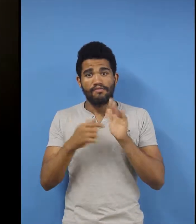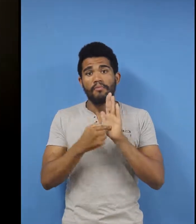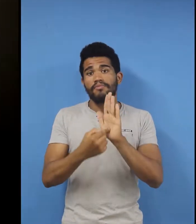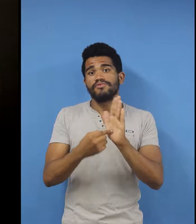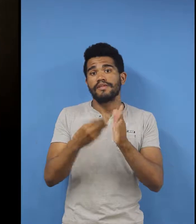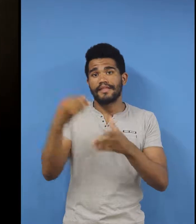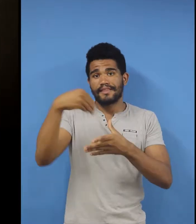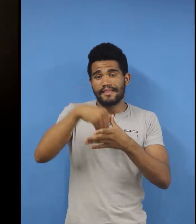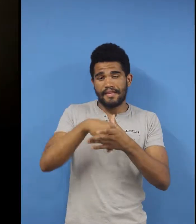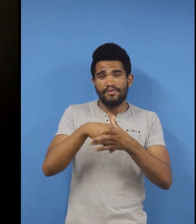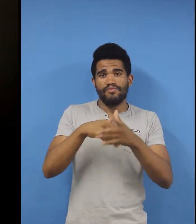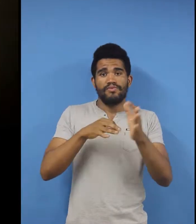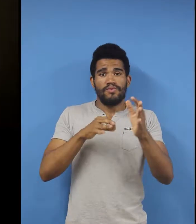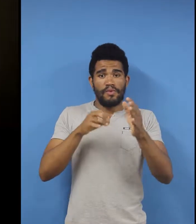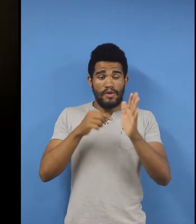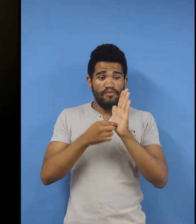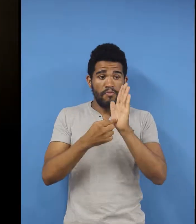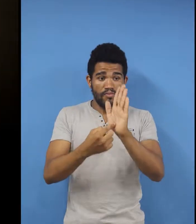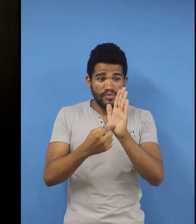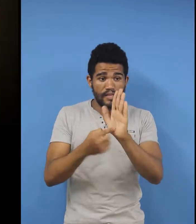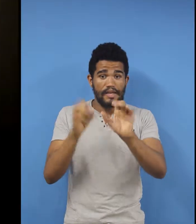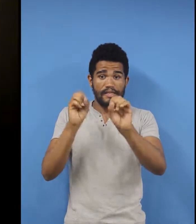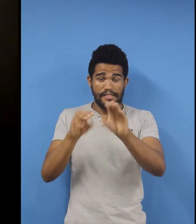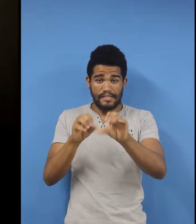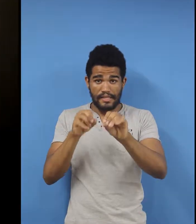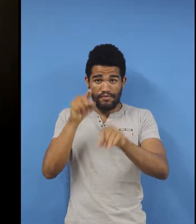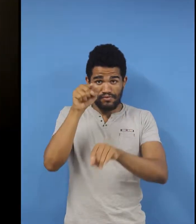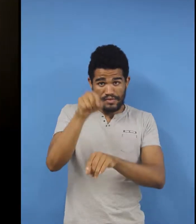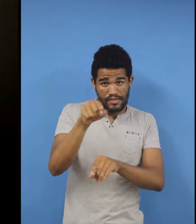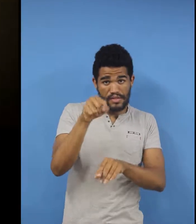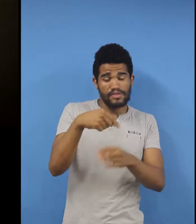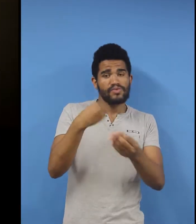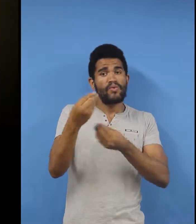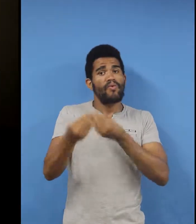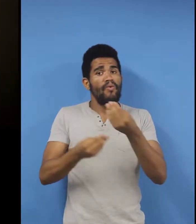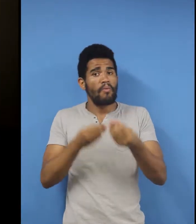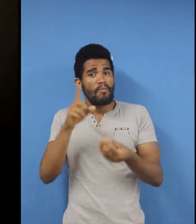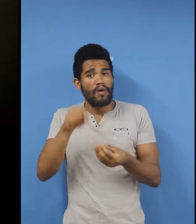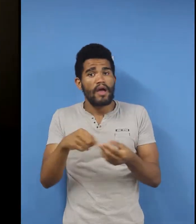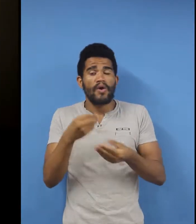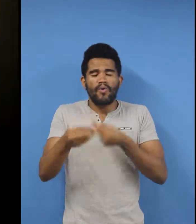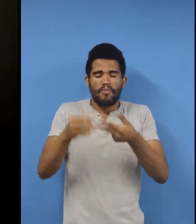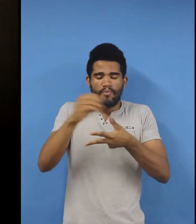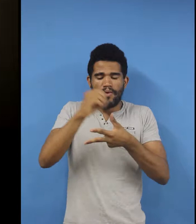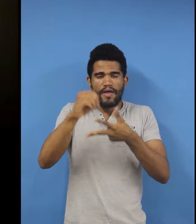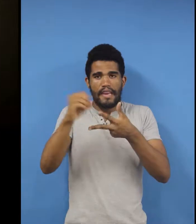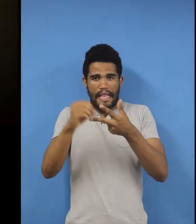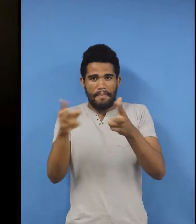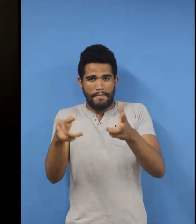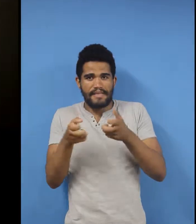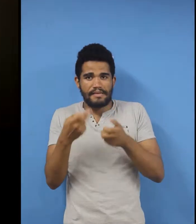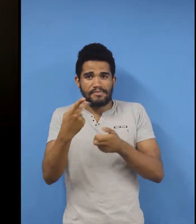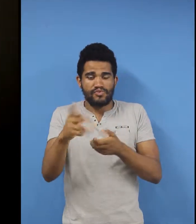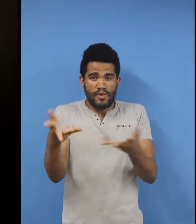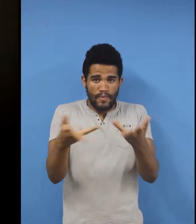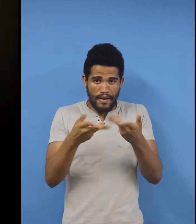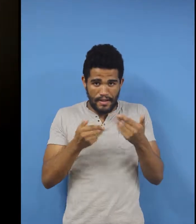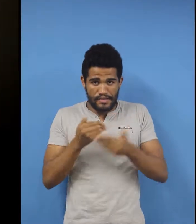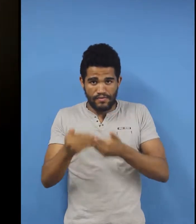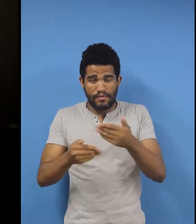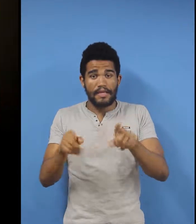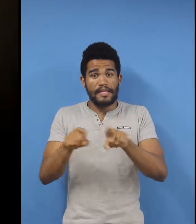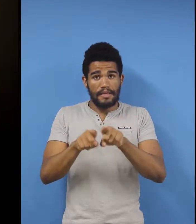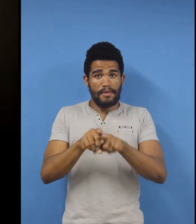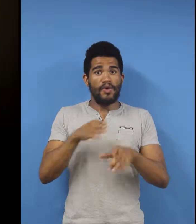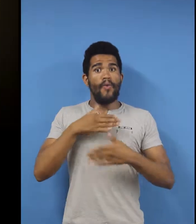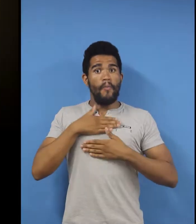mostrar para vocês, dentro da estrutura que eu vou mostrar, que eu vou ensinar, como é que funciona, como é que o Enem percebe isso, e vou também